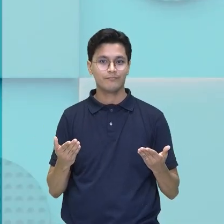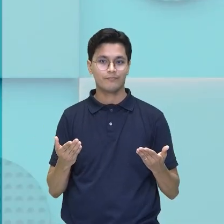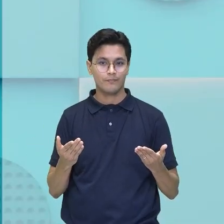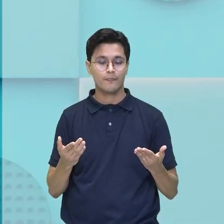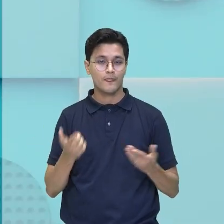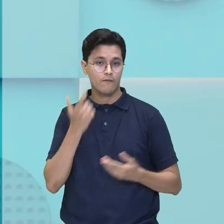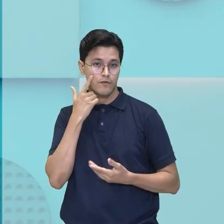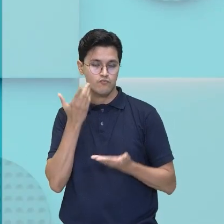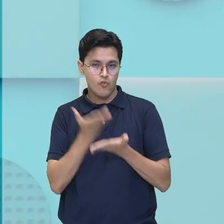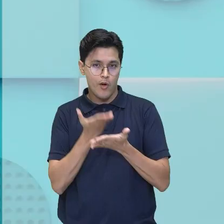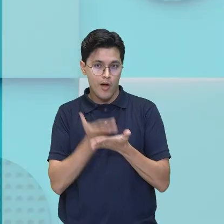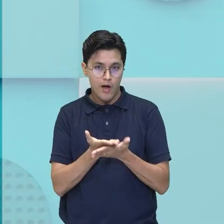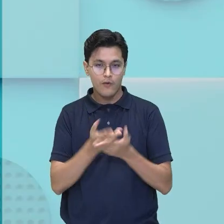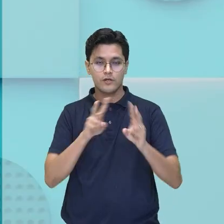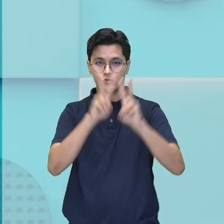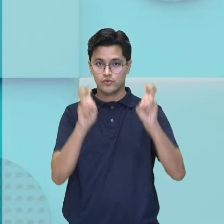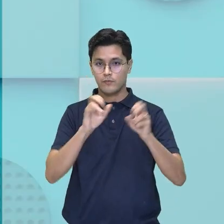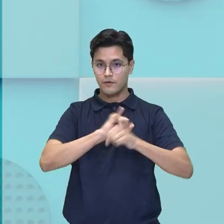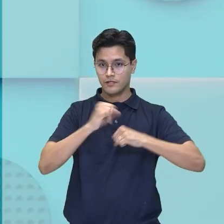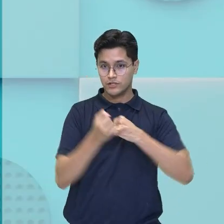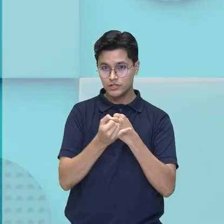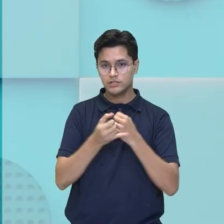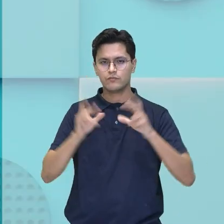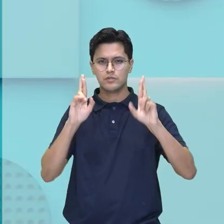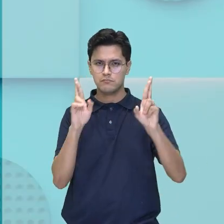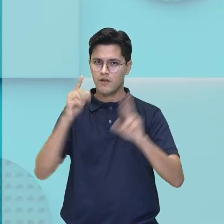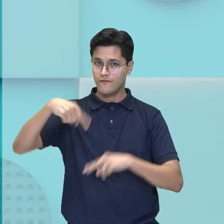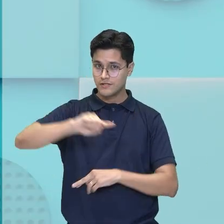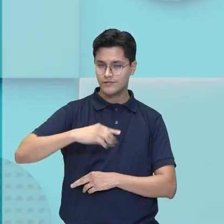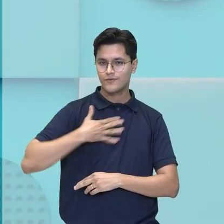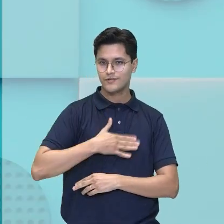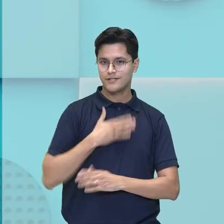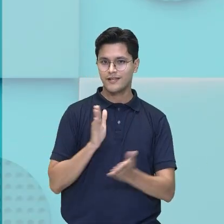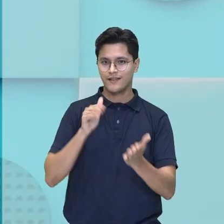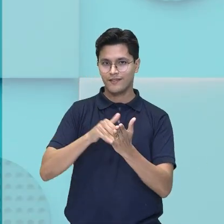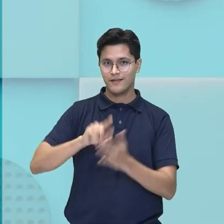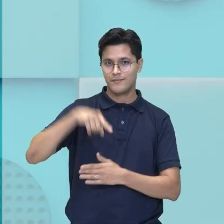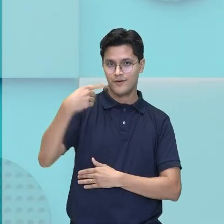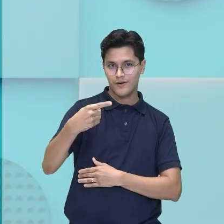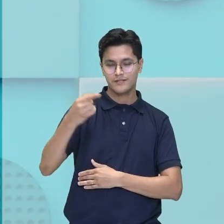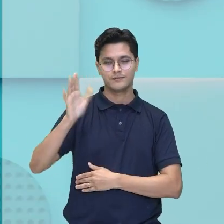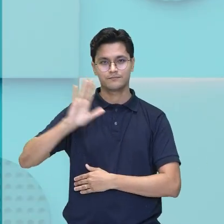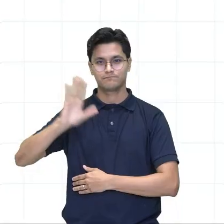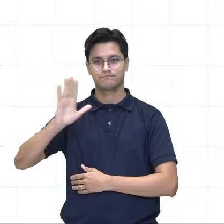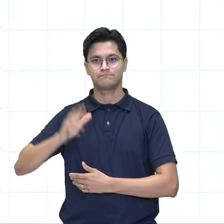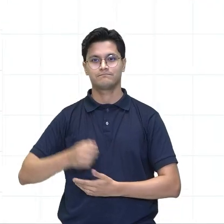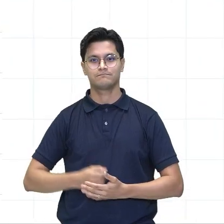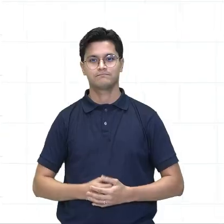aula de adjetivos. Espero que tenham gostado. Até a próxima. Tchau, tchau.